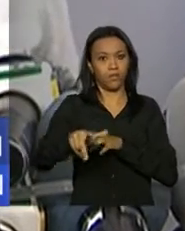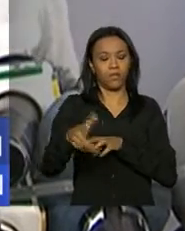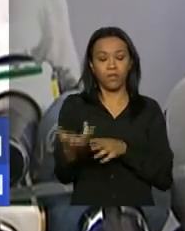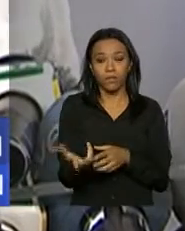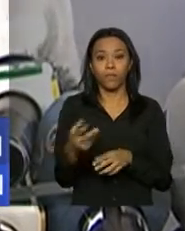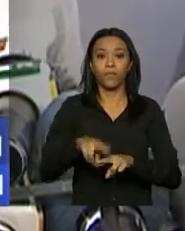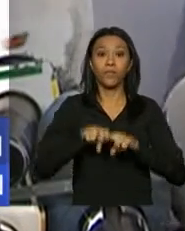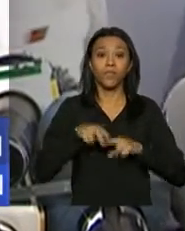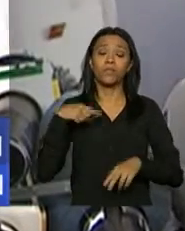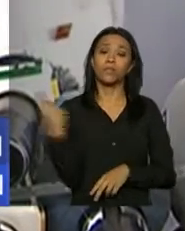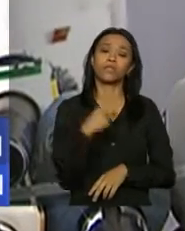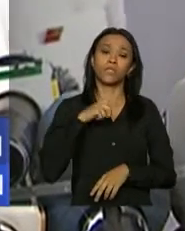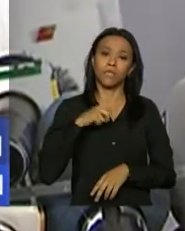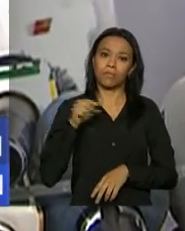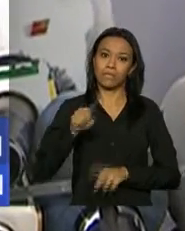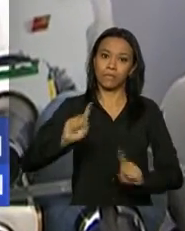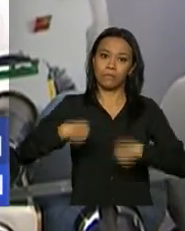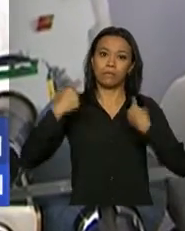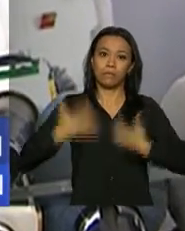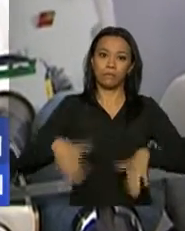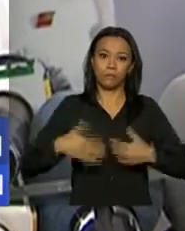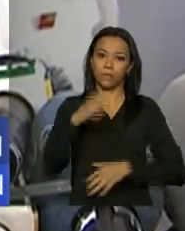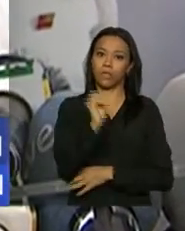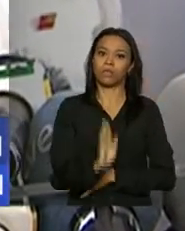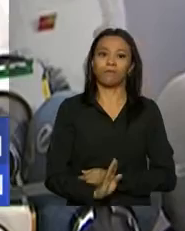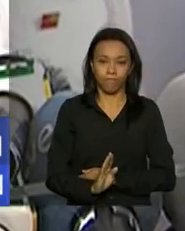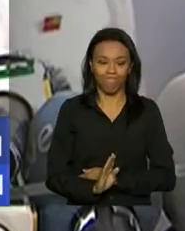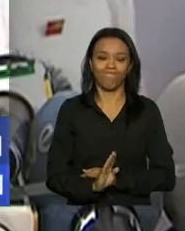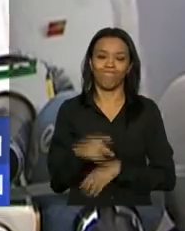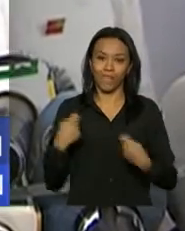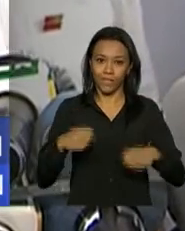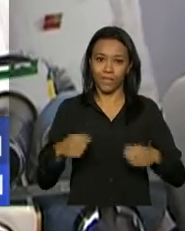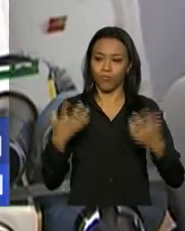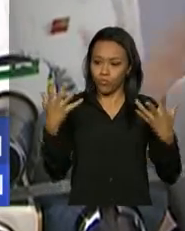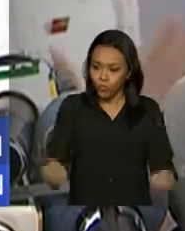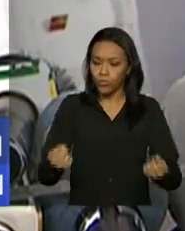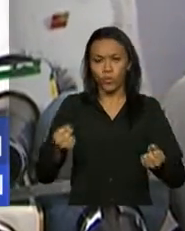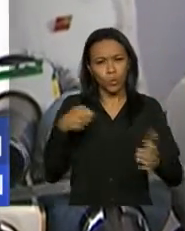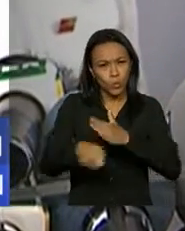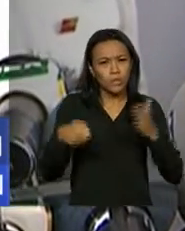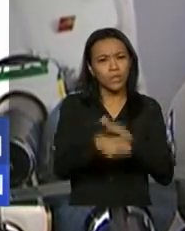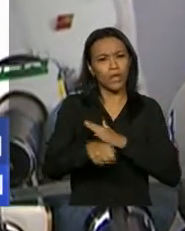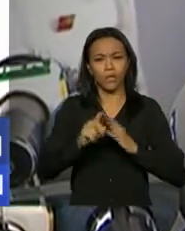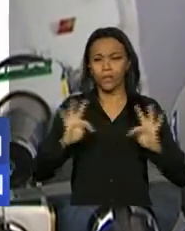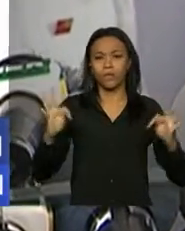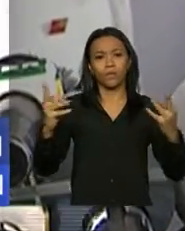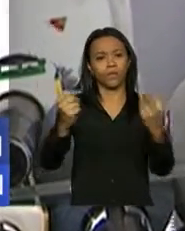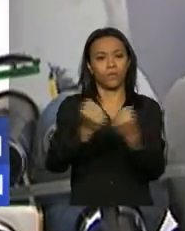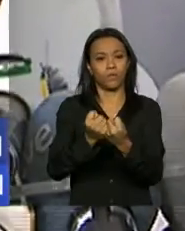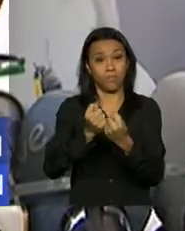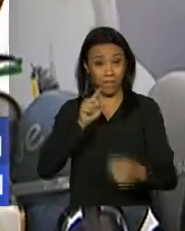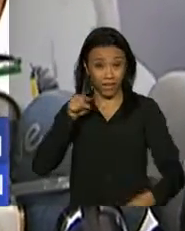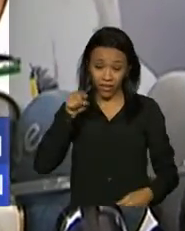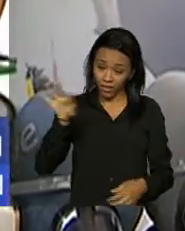esse grande desafio no Brasil. Nós temos de nos mobilizar todos nós, para que